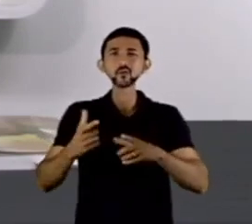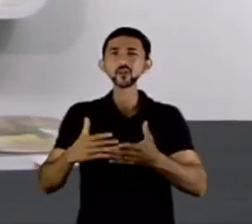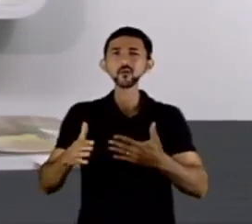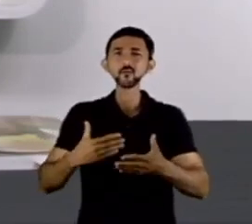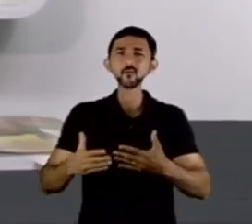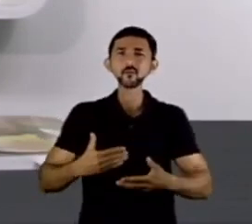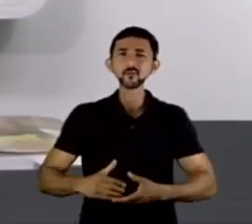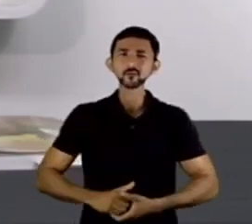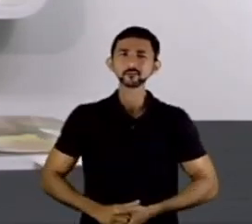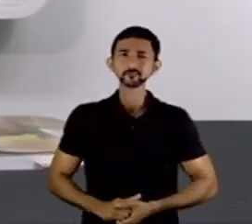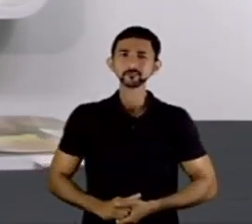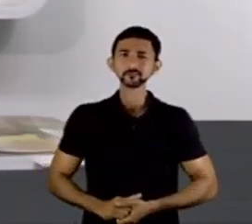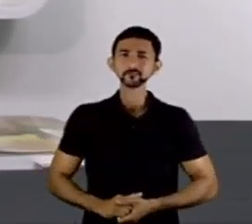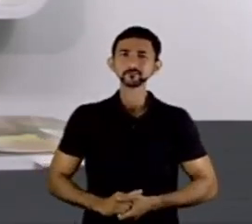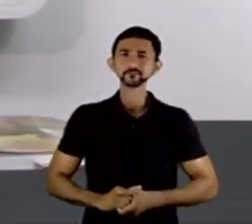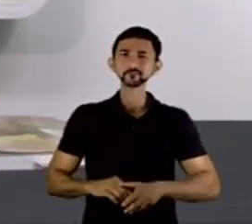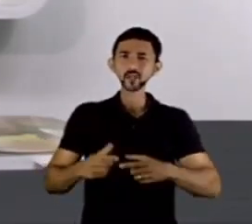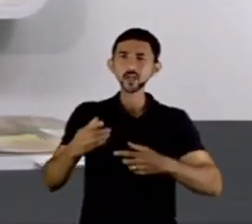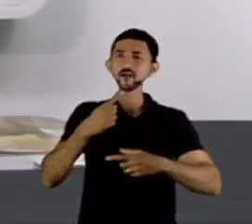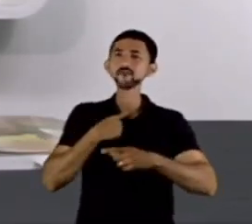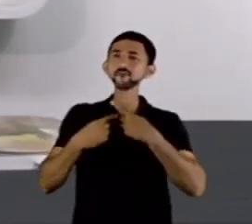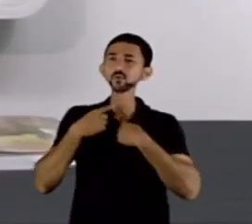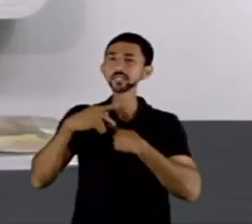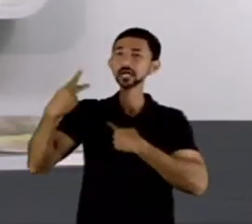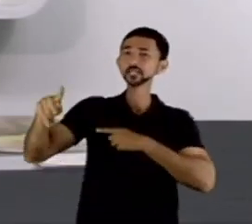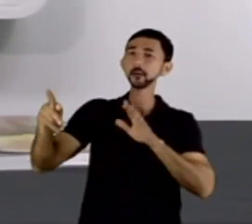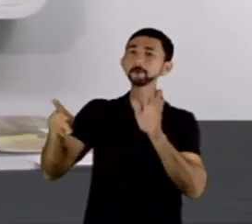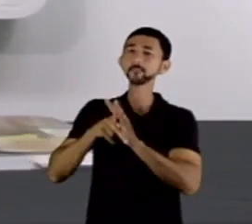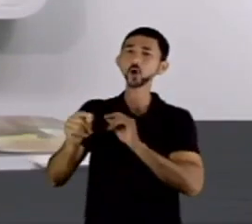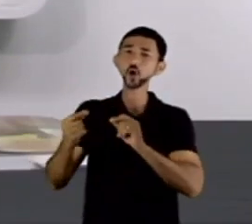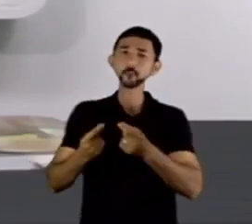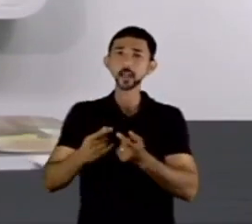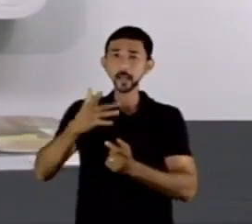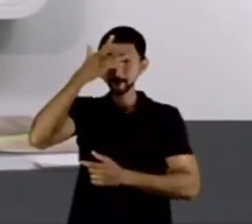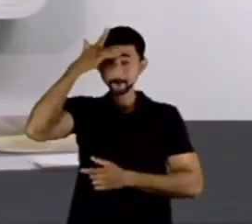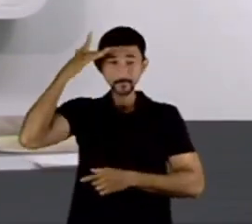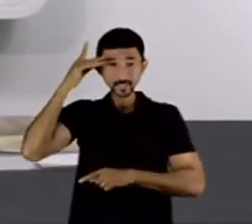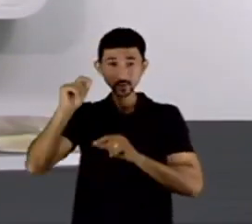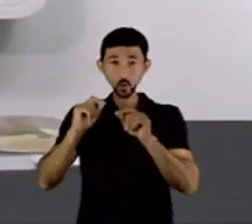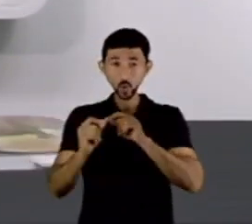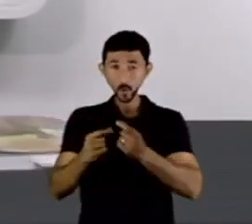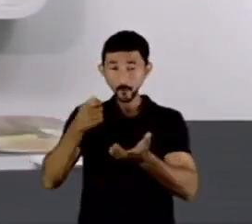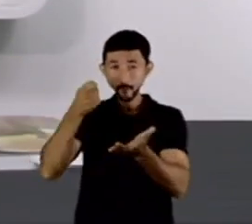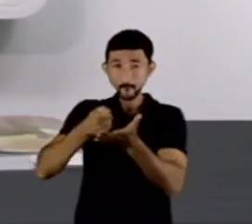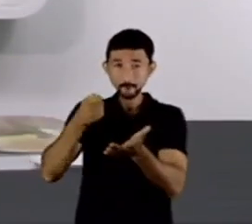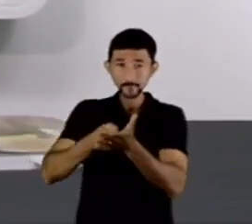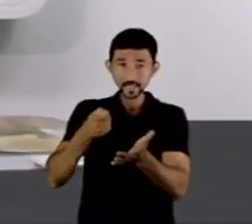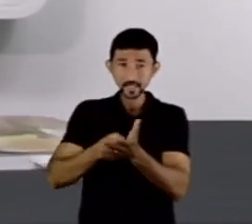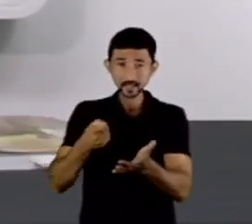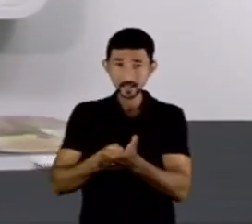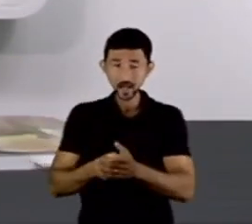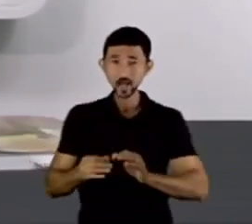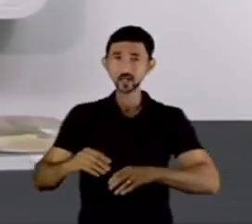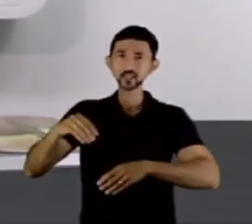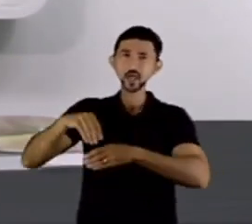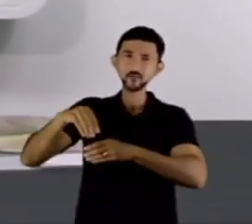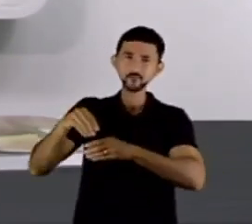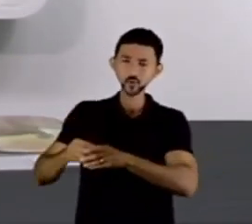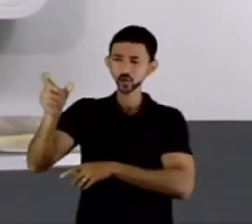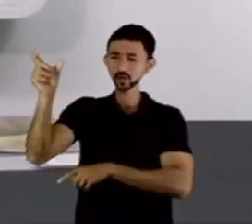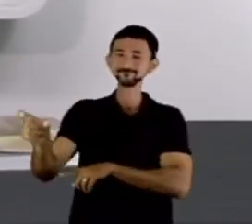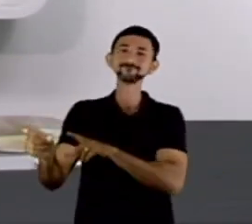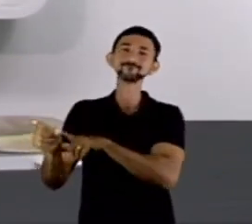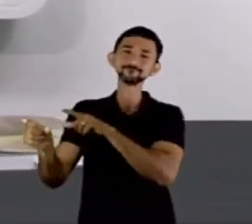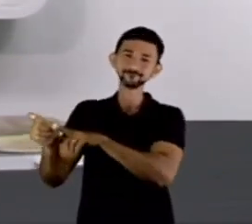tem problema. A vontade é tua. Mas nesse momento aqui, a pessoa ela era obrigada a votar